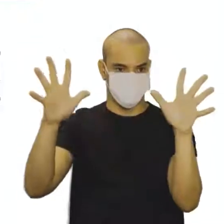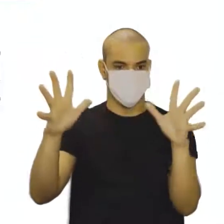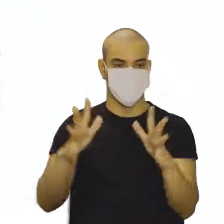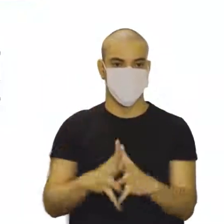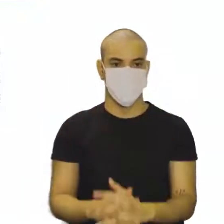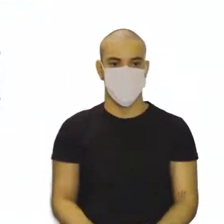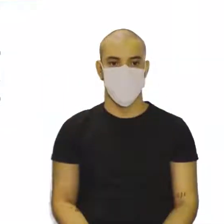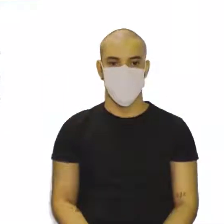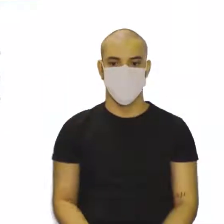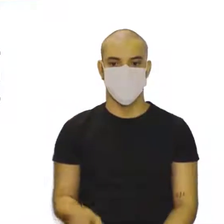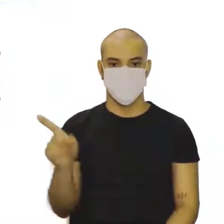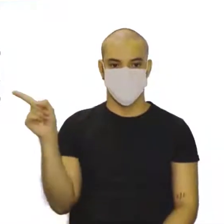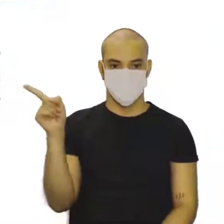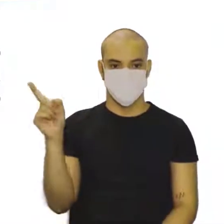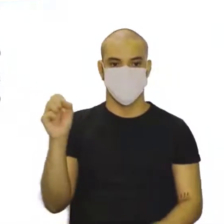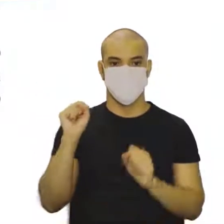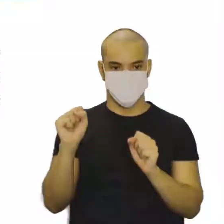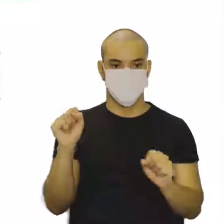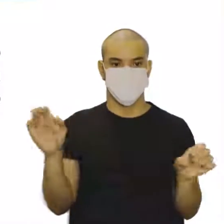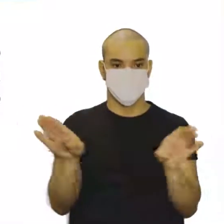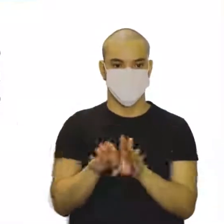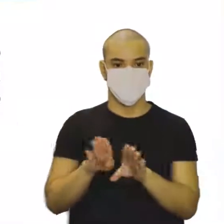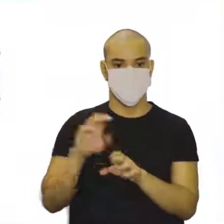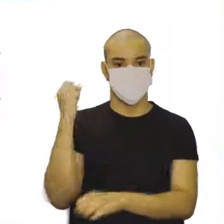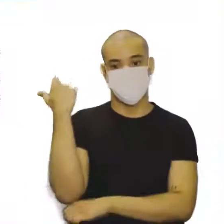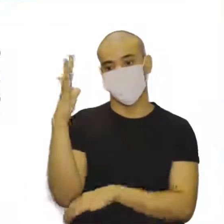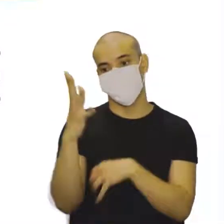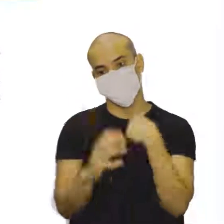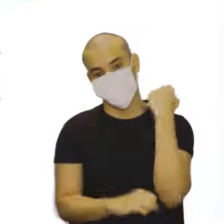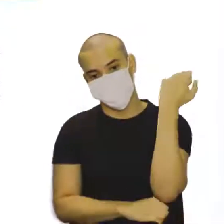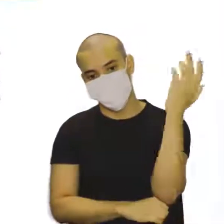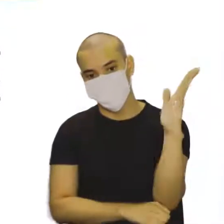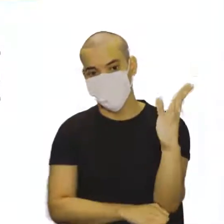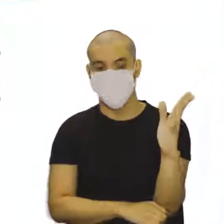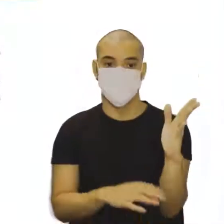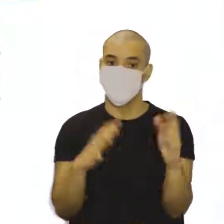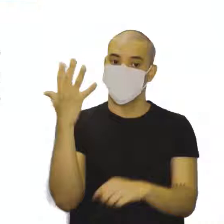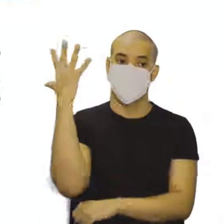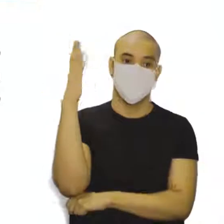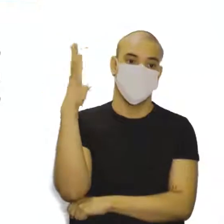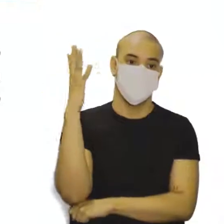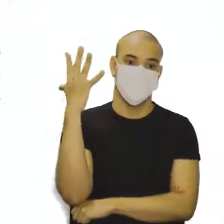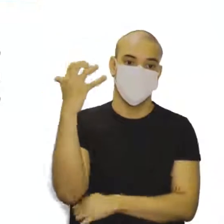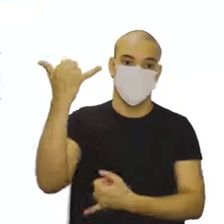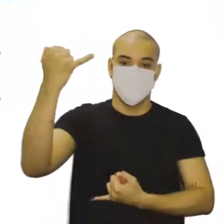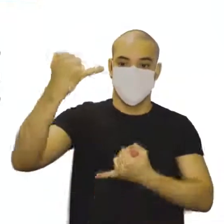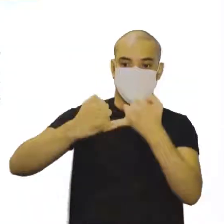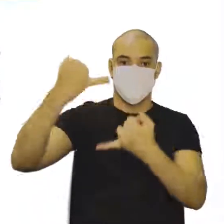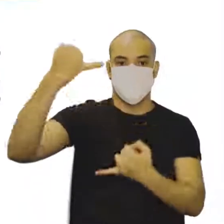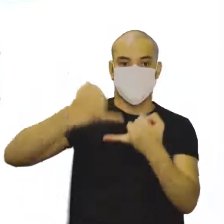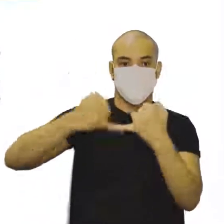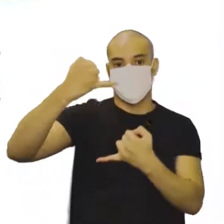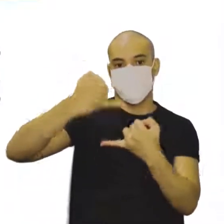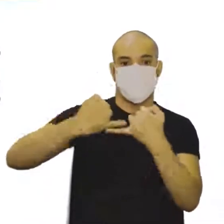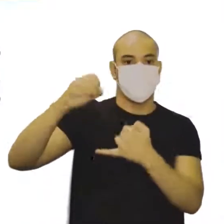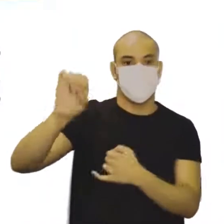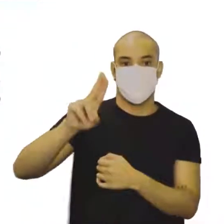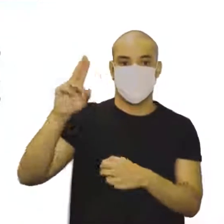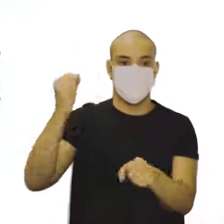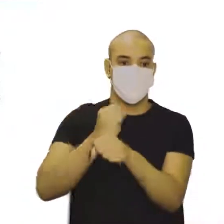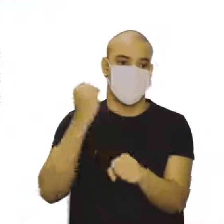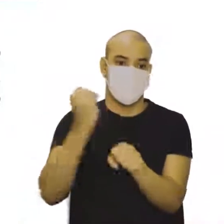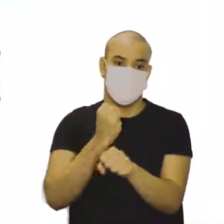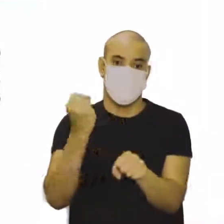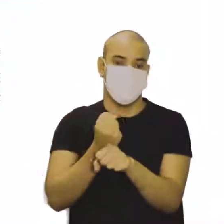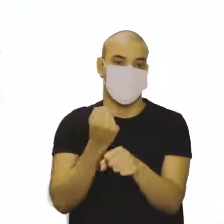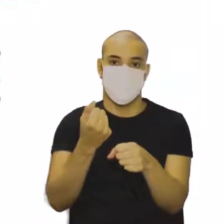ser, isso aqui pode ser dado por condições ambientais, né? Essa árvore aqui fez com que os fios topassem e tudo mais, ou eles foram construídos